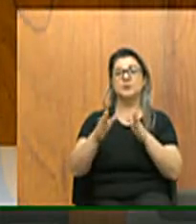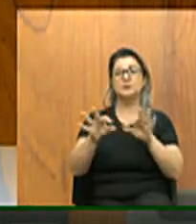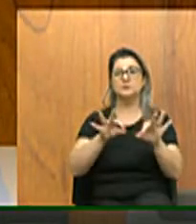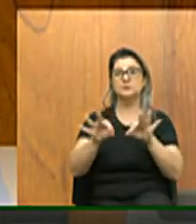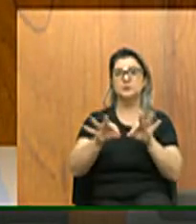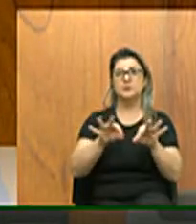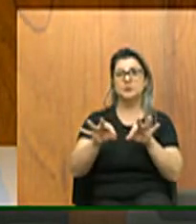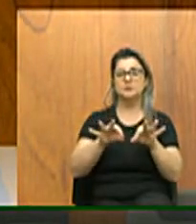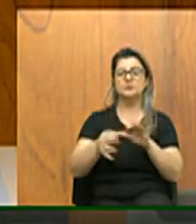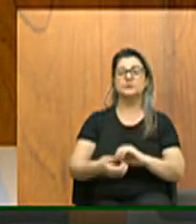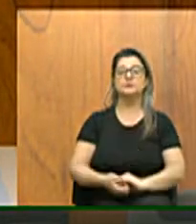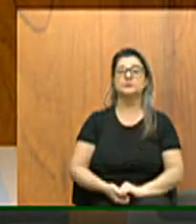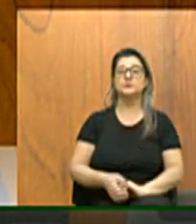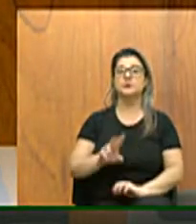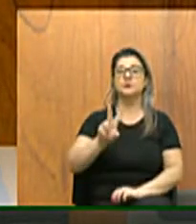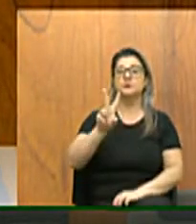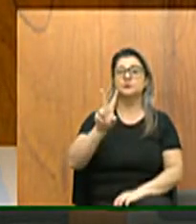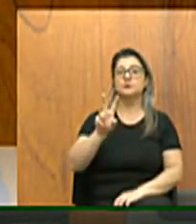lei